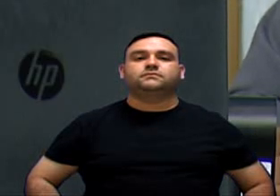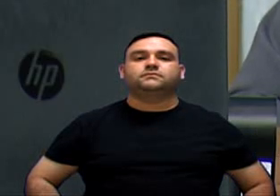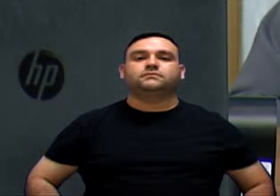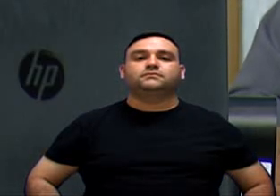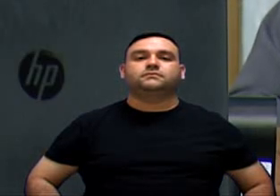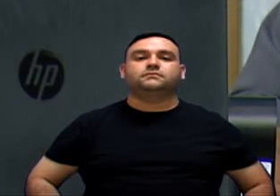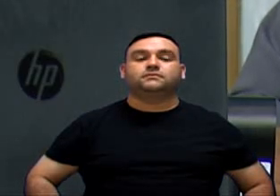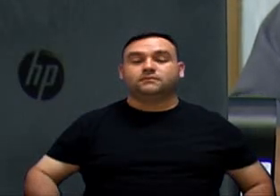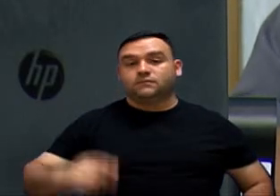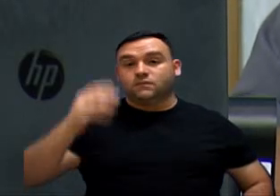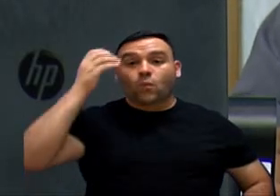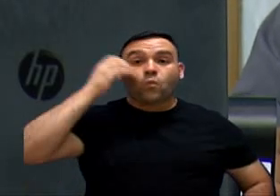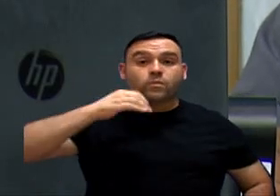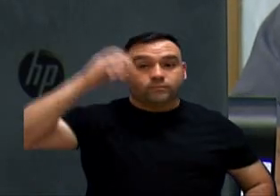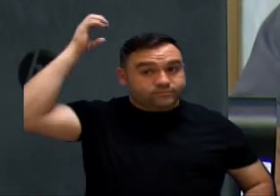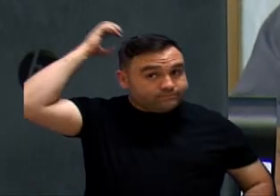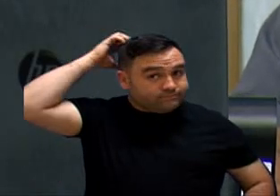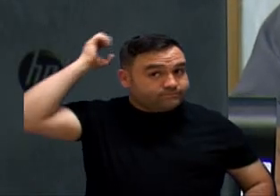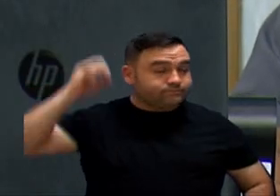Vereador Perix.